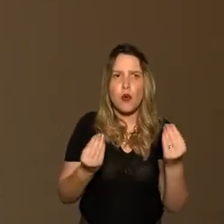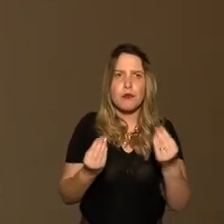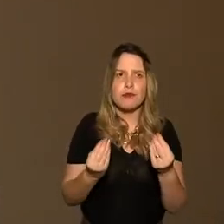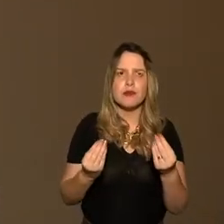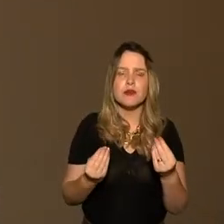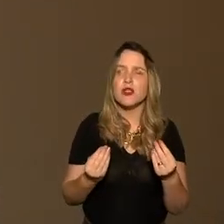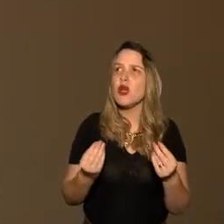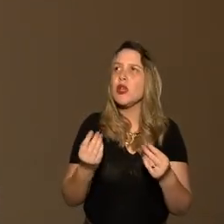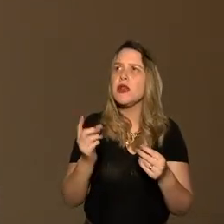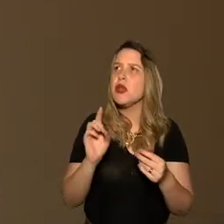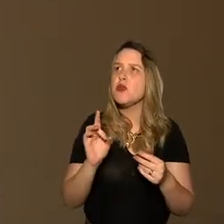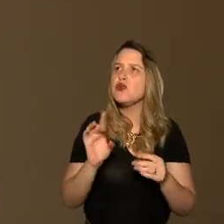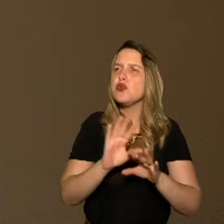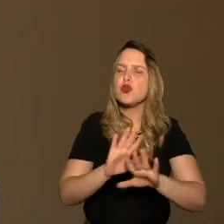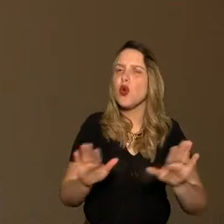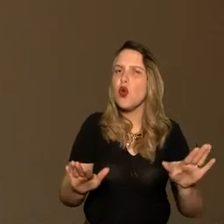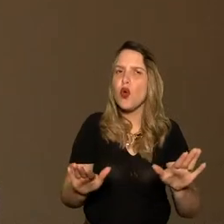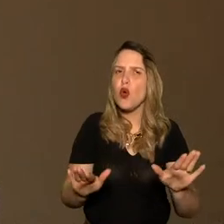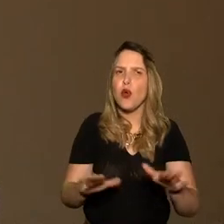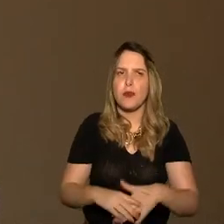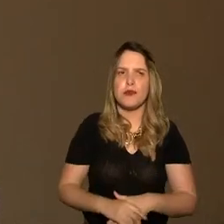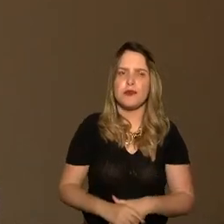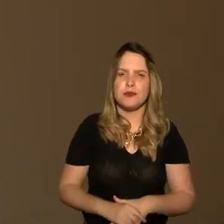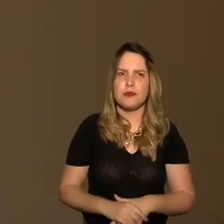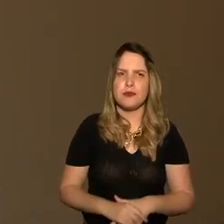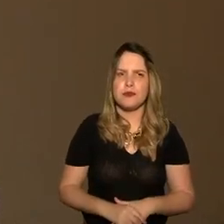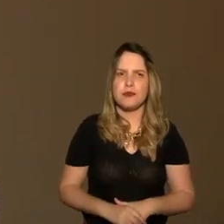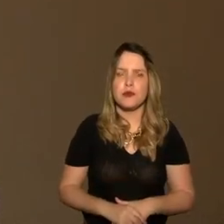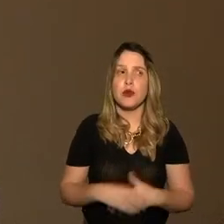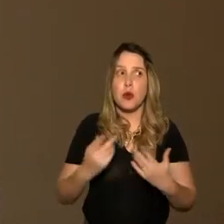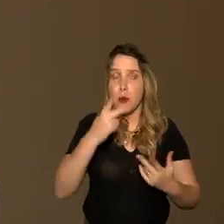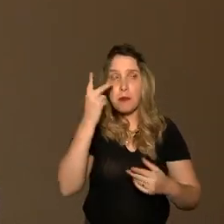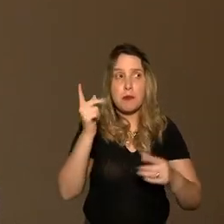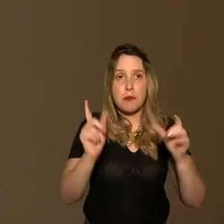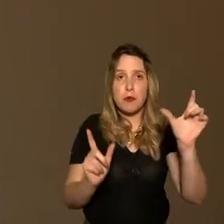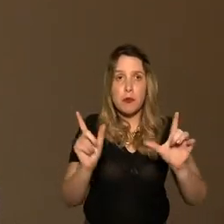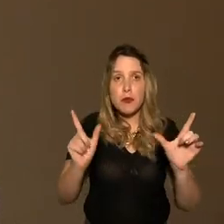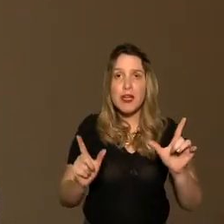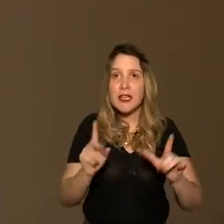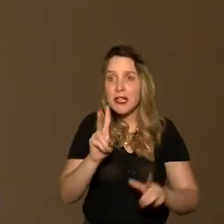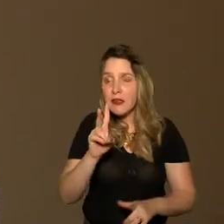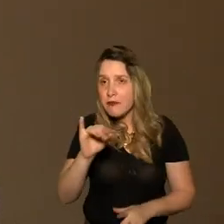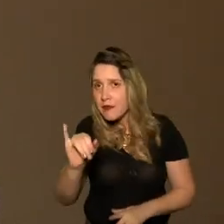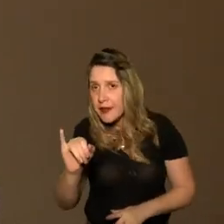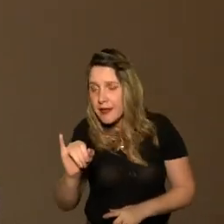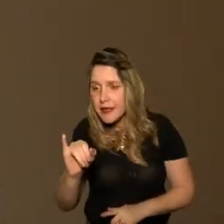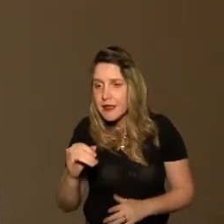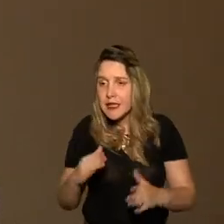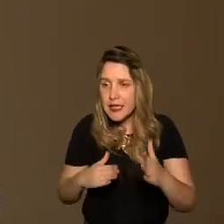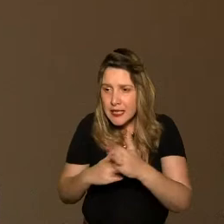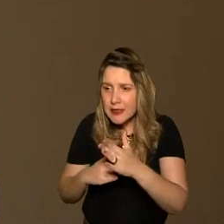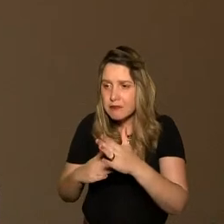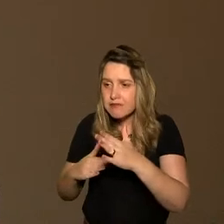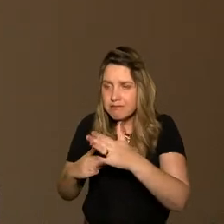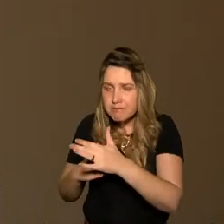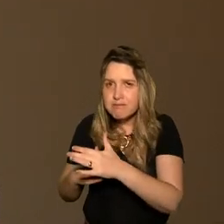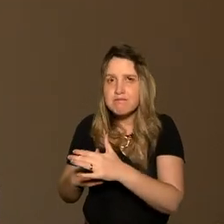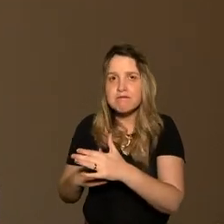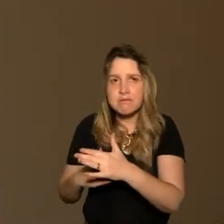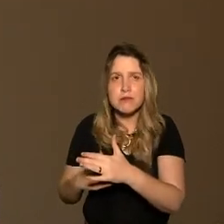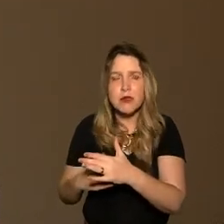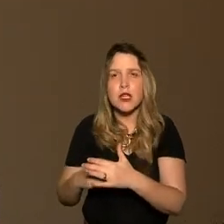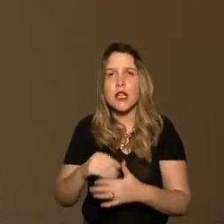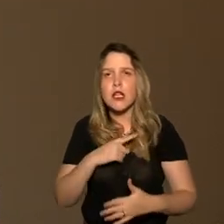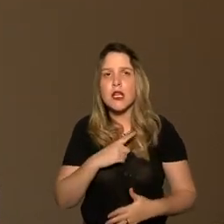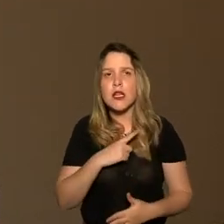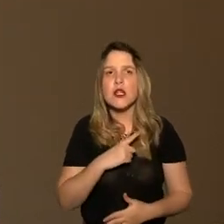e não só com esses públicos que vão também muitas vezes garantir